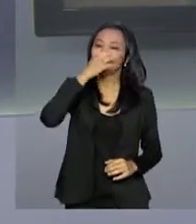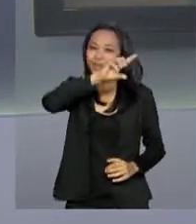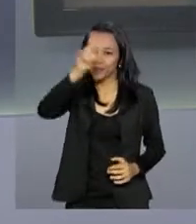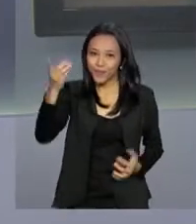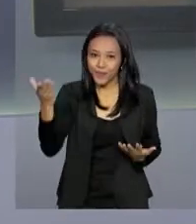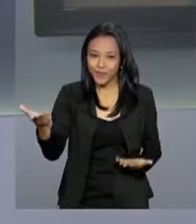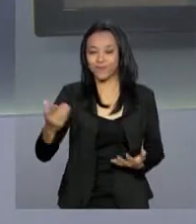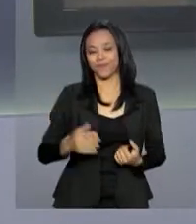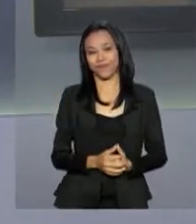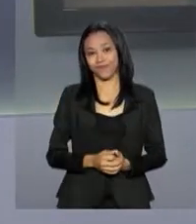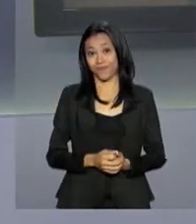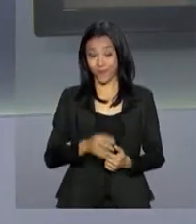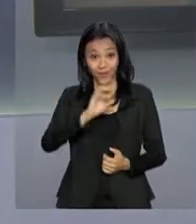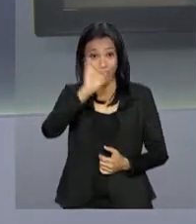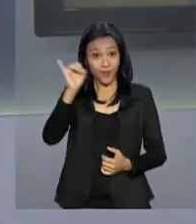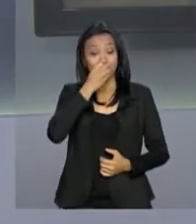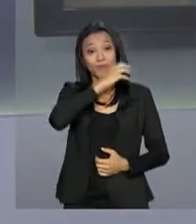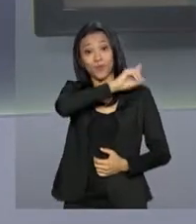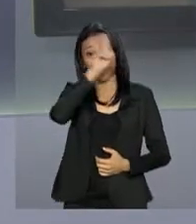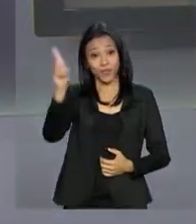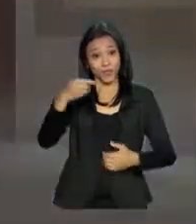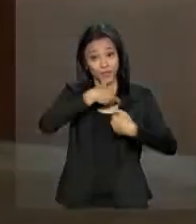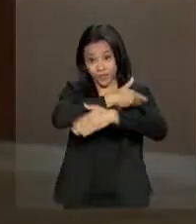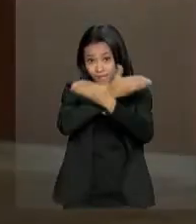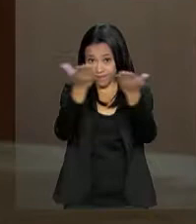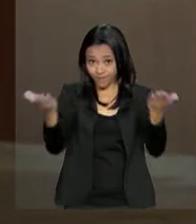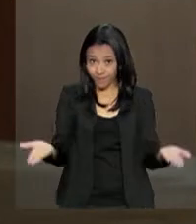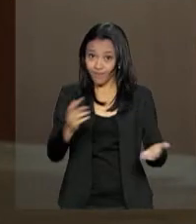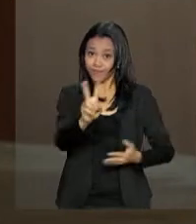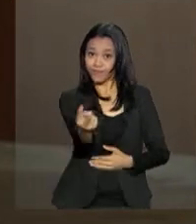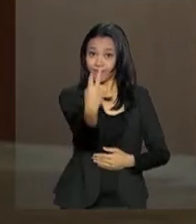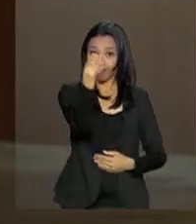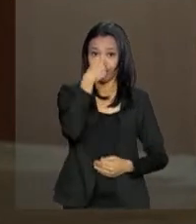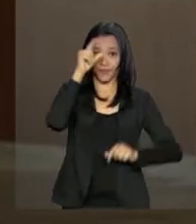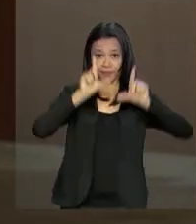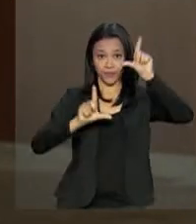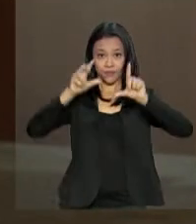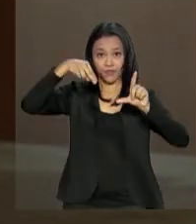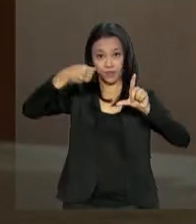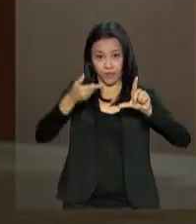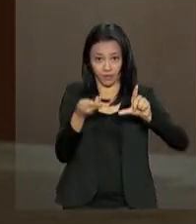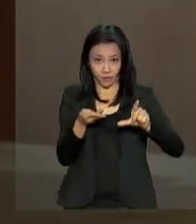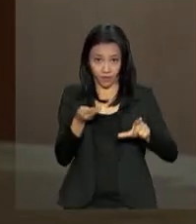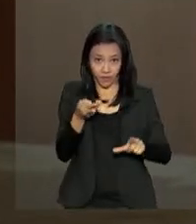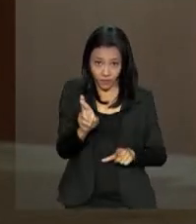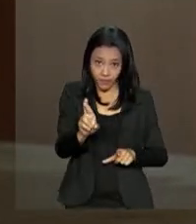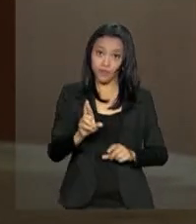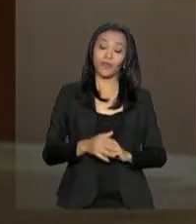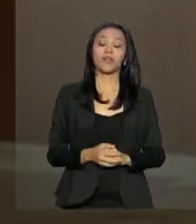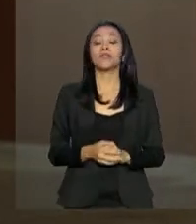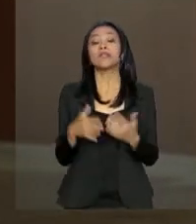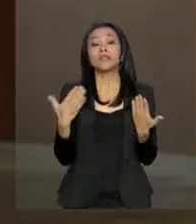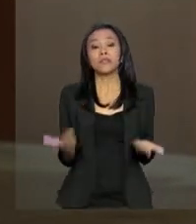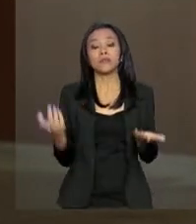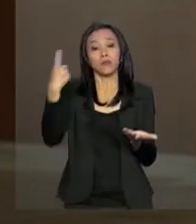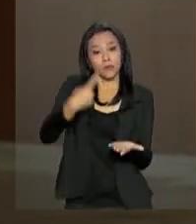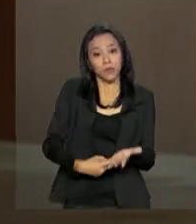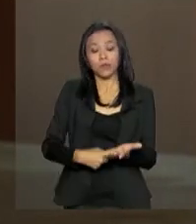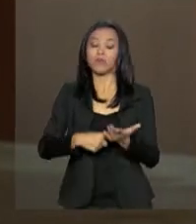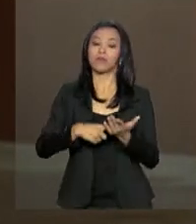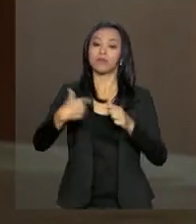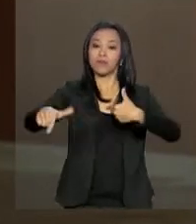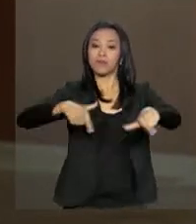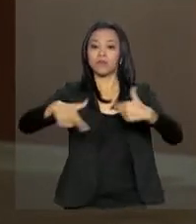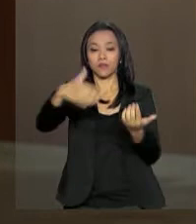pra você relata isso é bom dia bom dia a todos que nos acompanham aqui na tv nbr com os compromissos do presidente michel temer aqui no